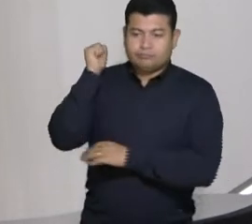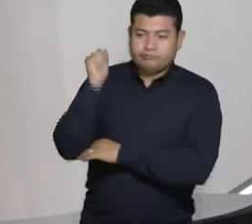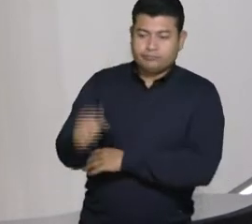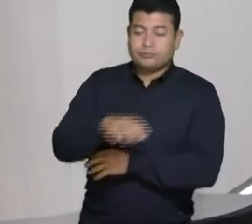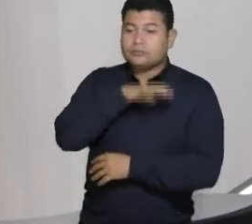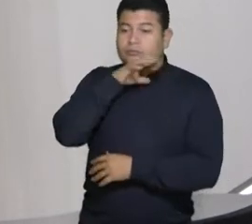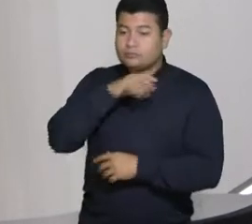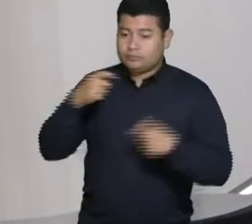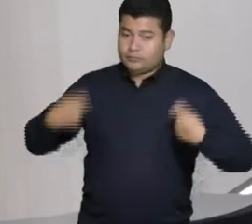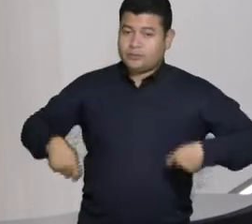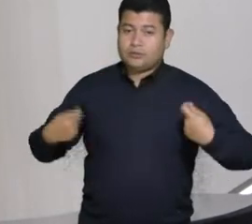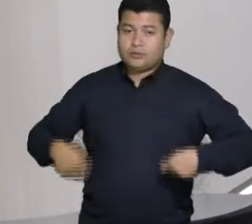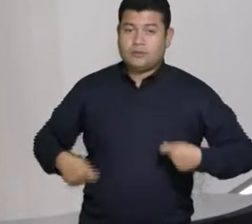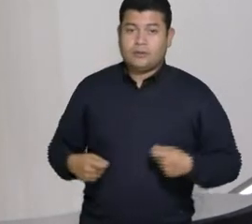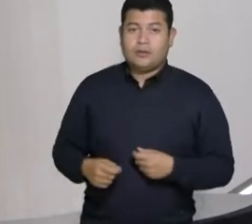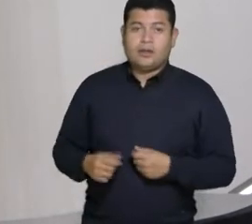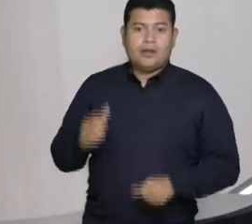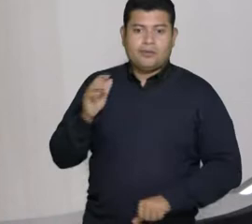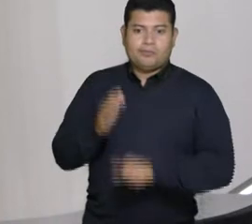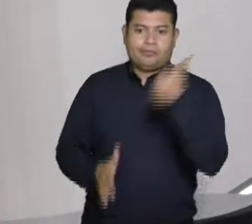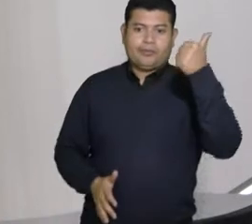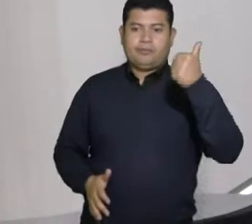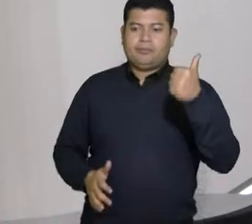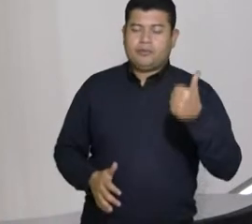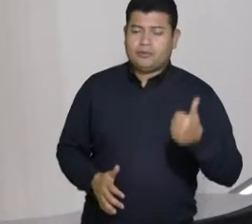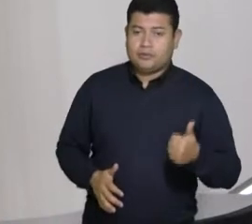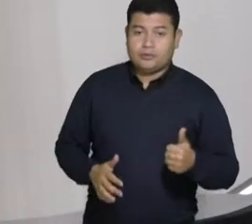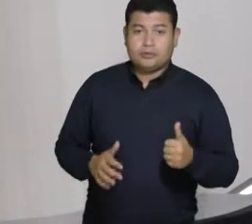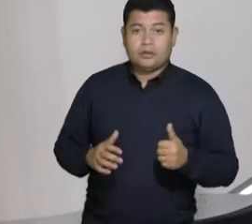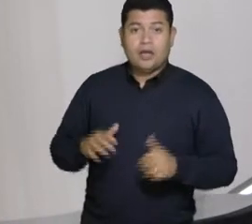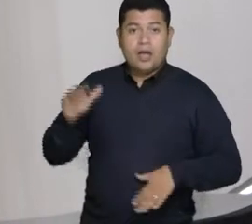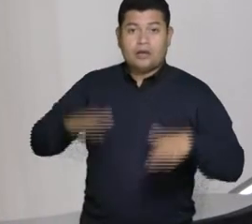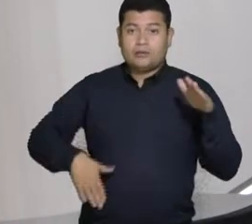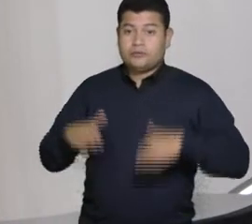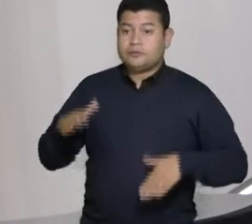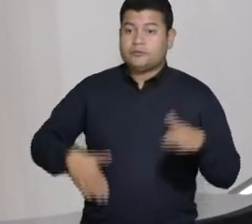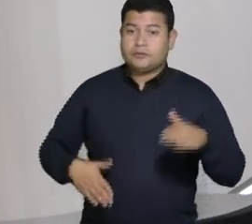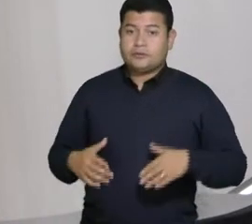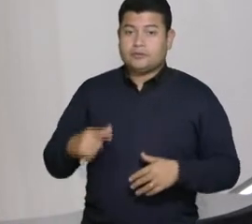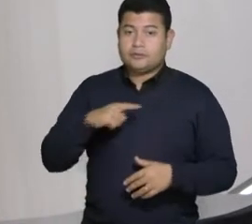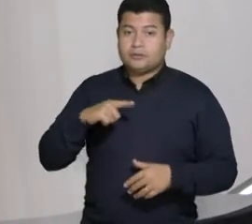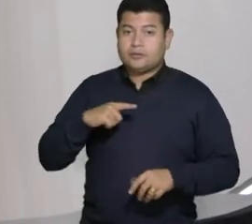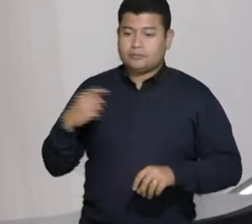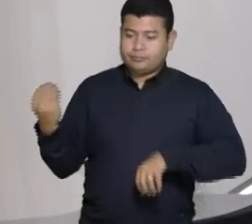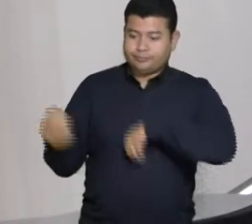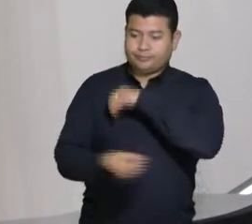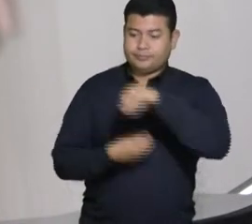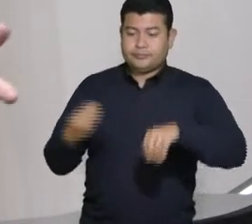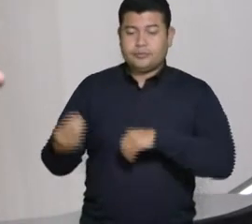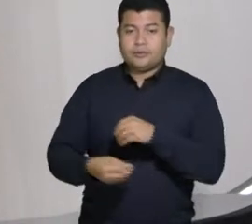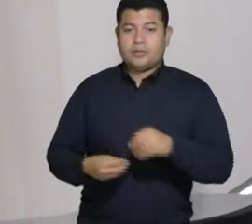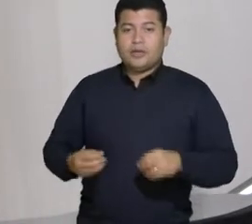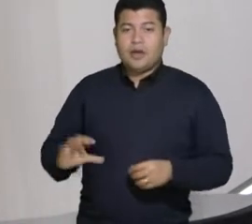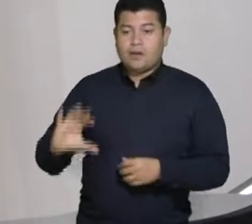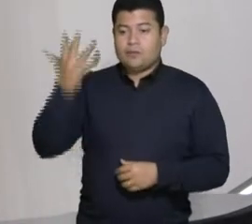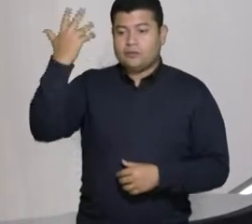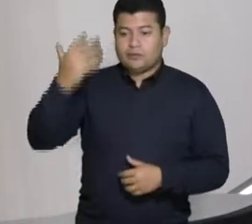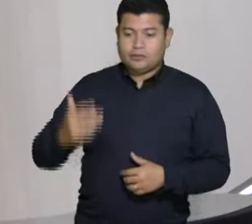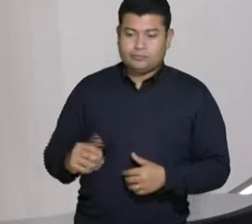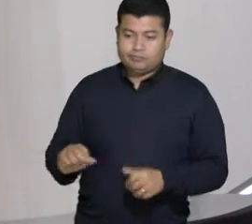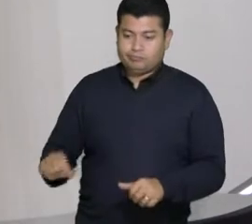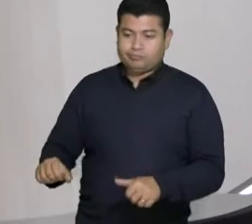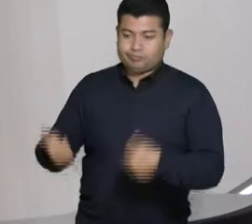ser sacrificado e não no primeiro exame onde muitas vezes o falso positivo acusa